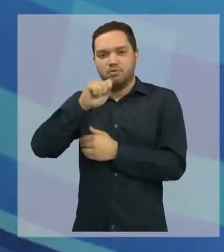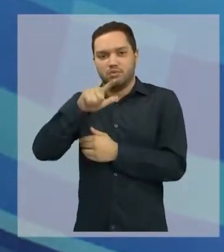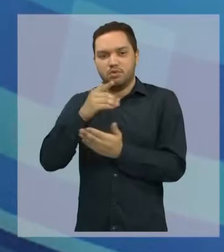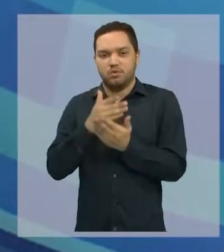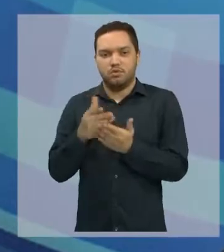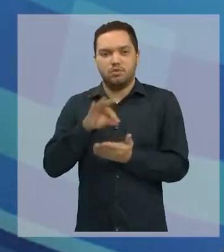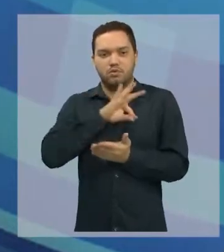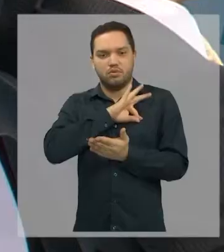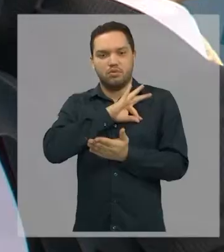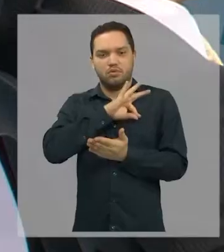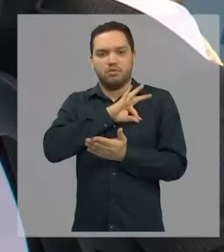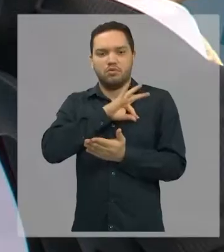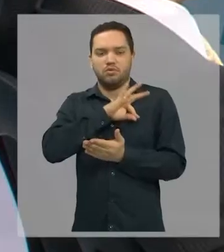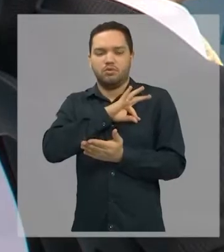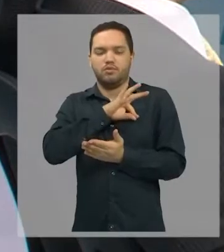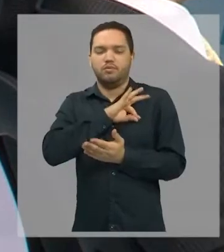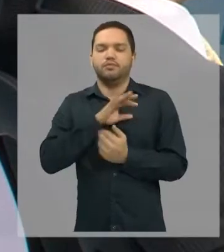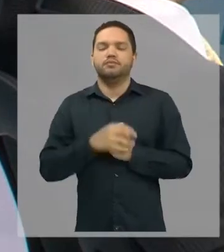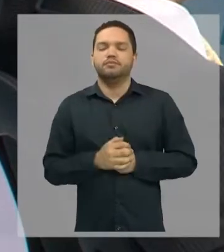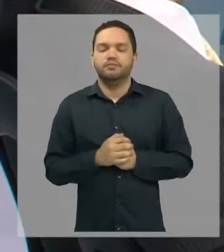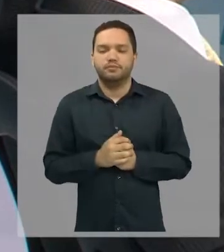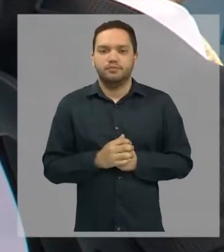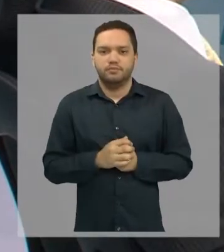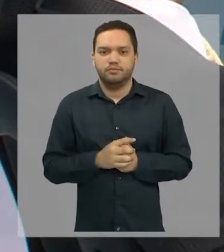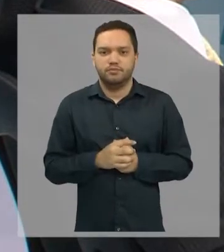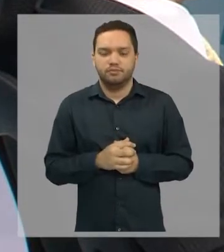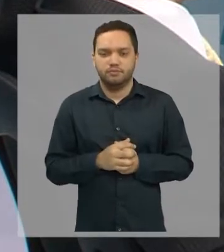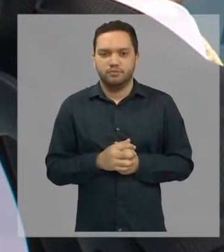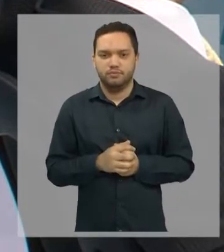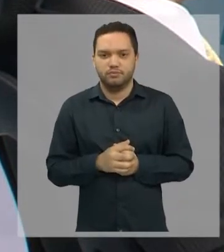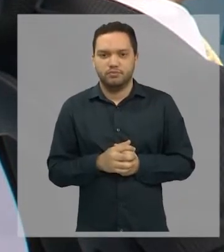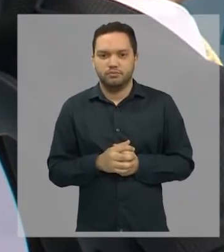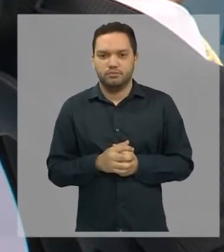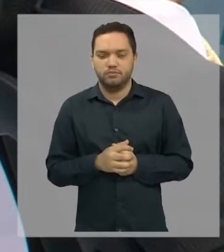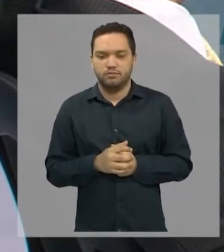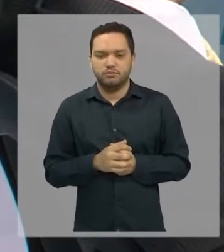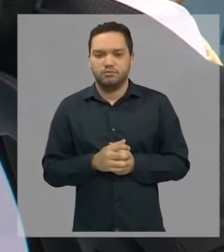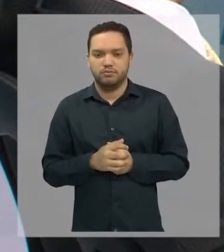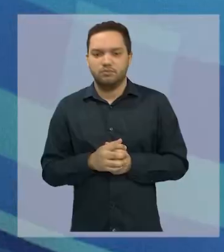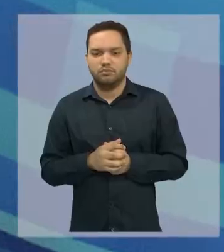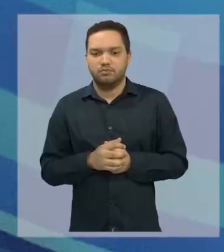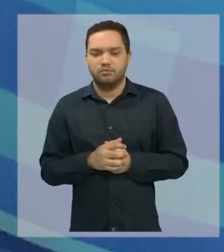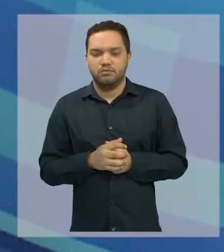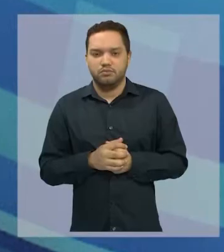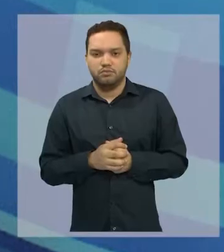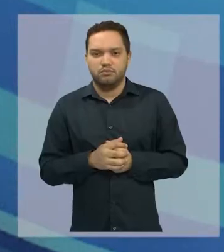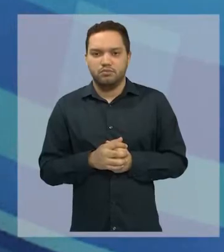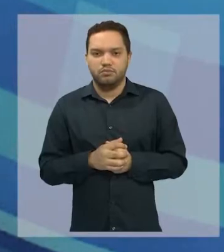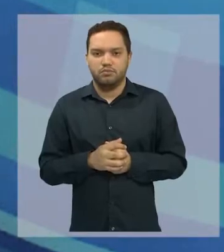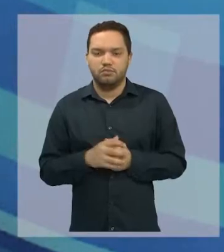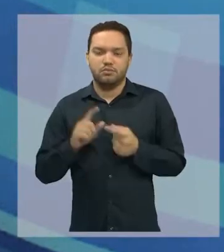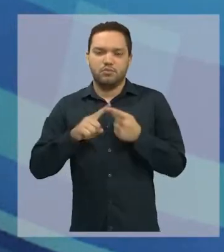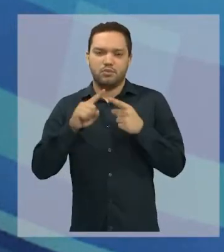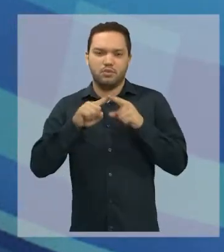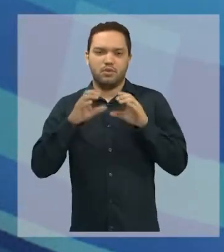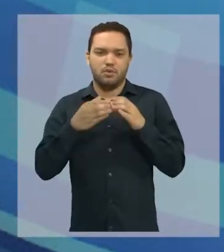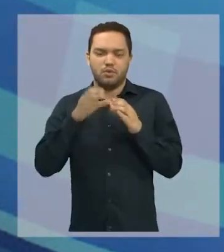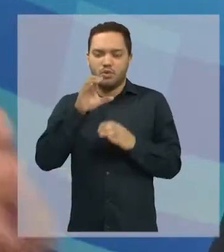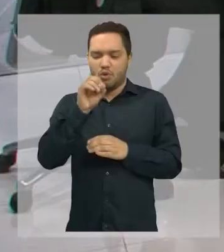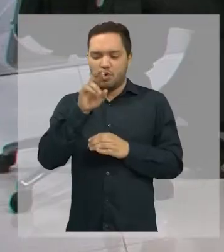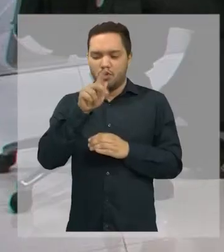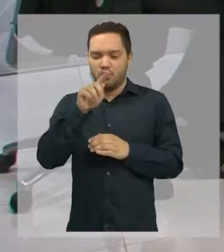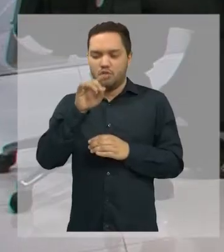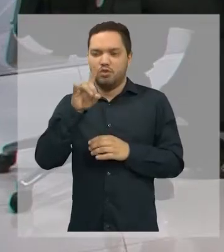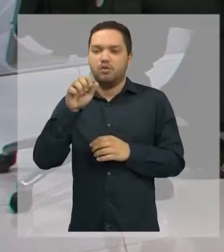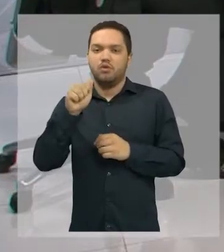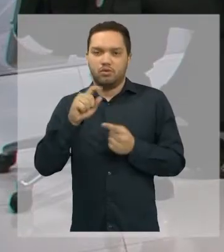com a autoridade policial. E tem para segurar os excessos a Corregedoria da Polícia Judiciária e